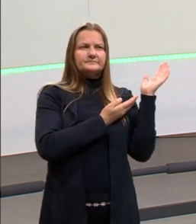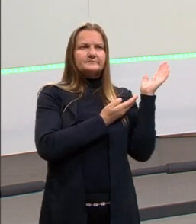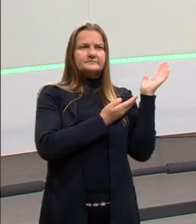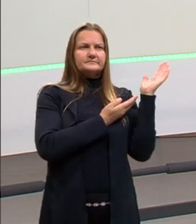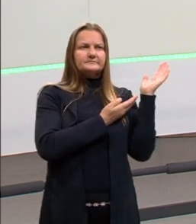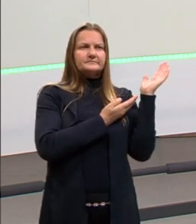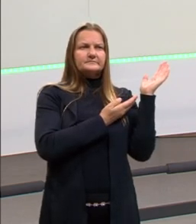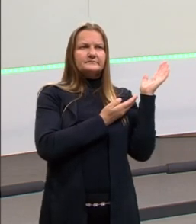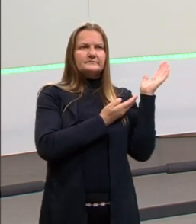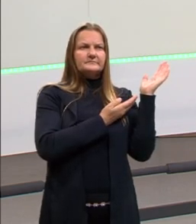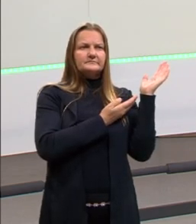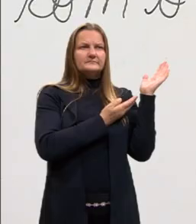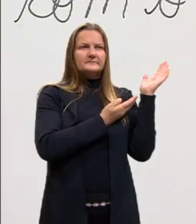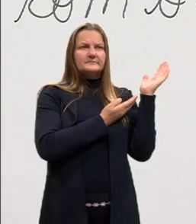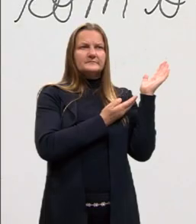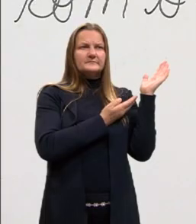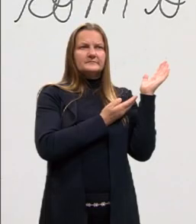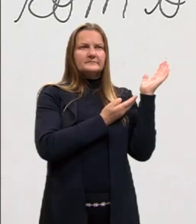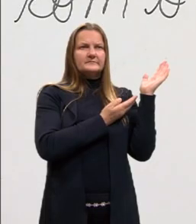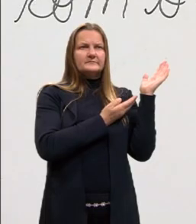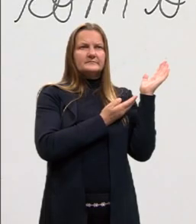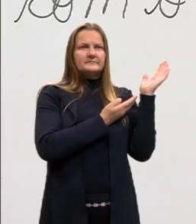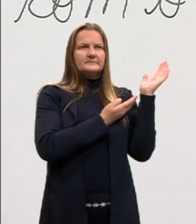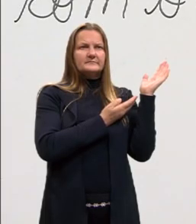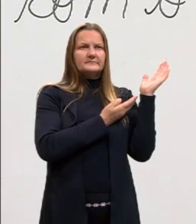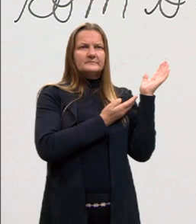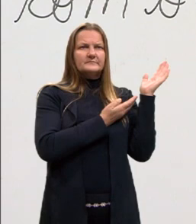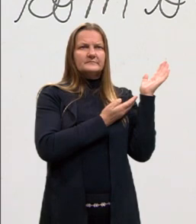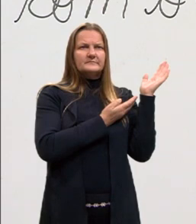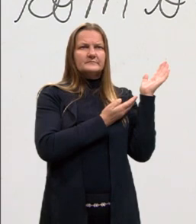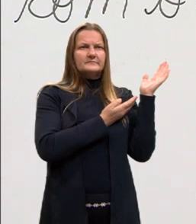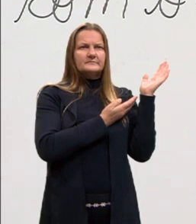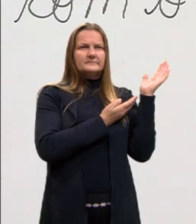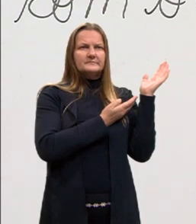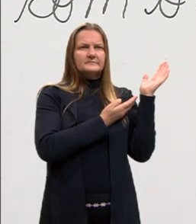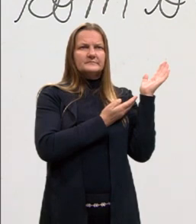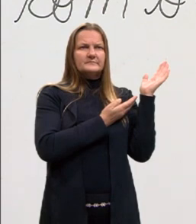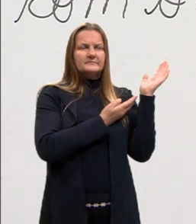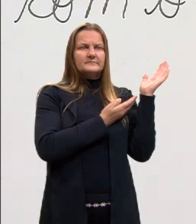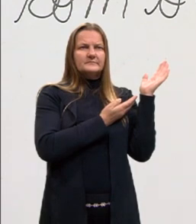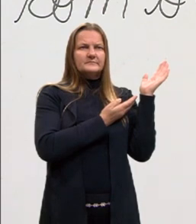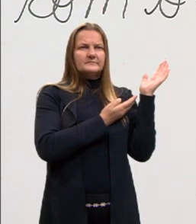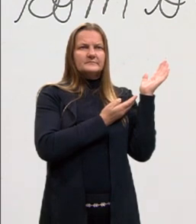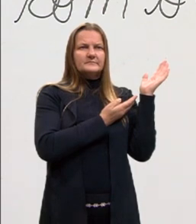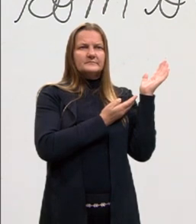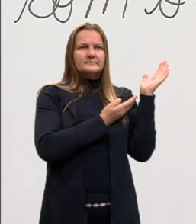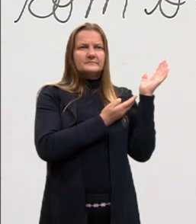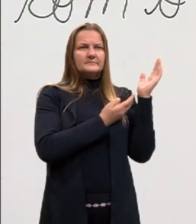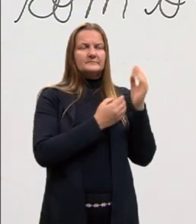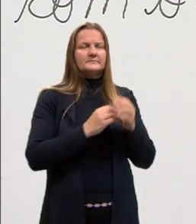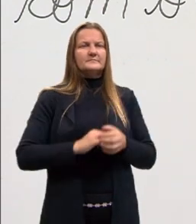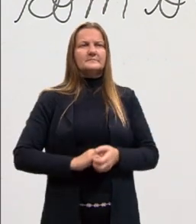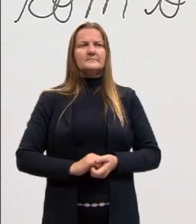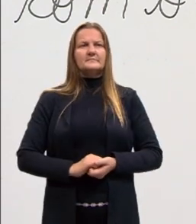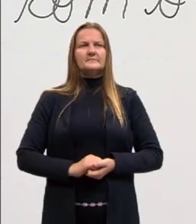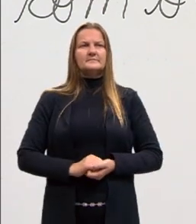fato anterior à outro fato também do passado certo